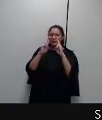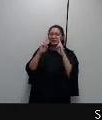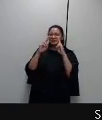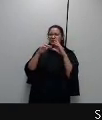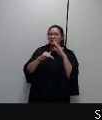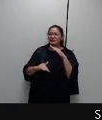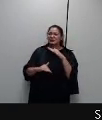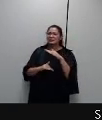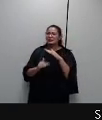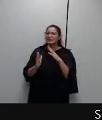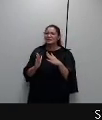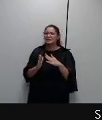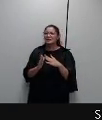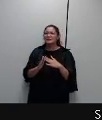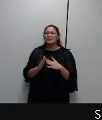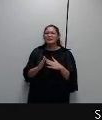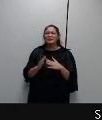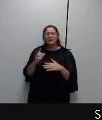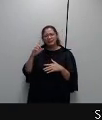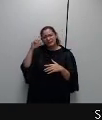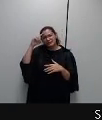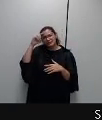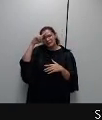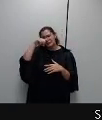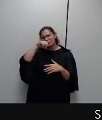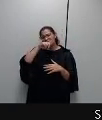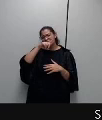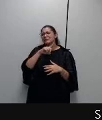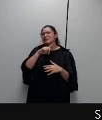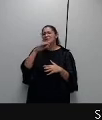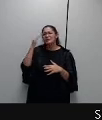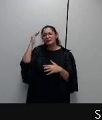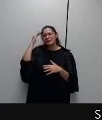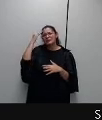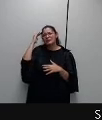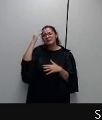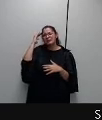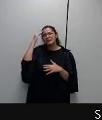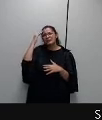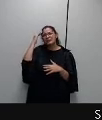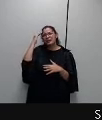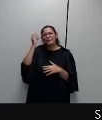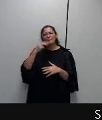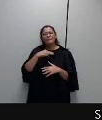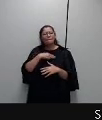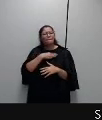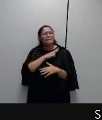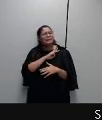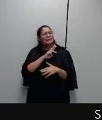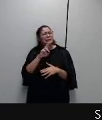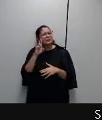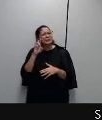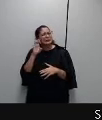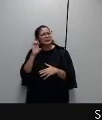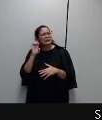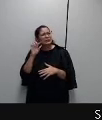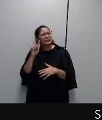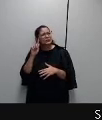alguma dificuldade em compreender a ministra Regina é claro